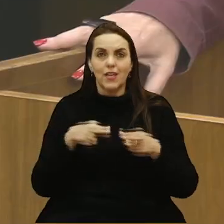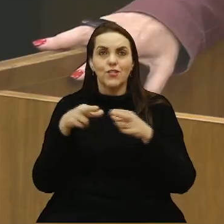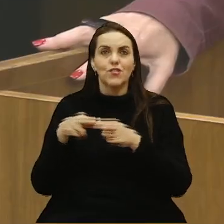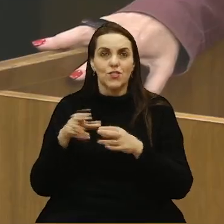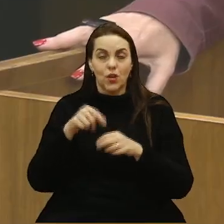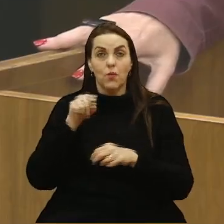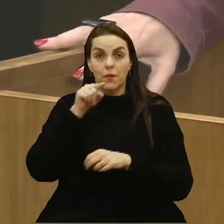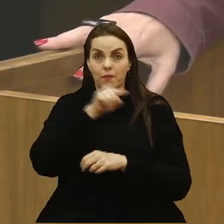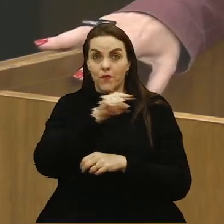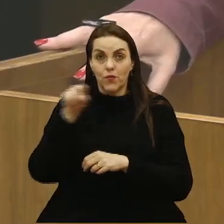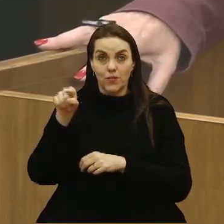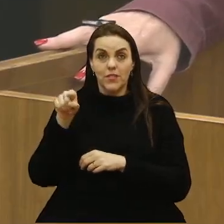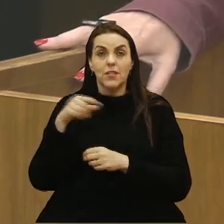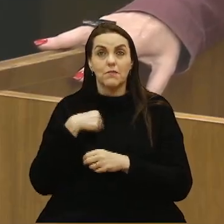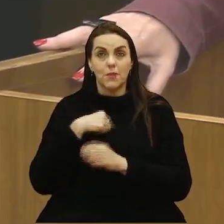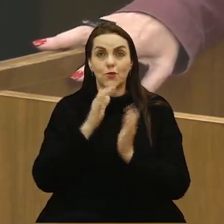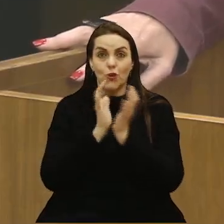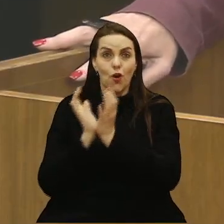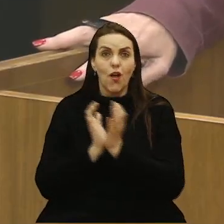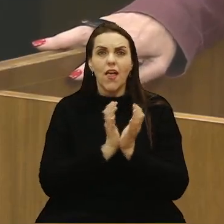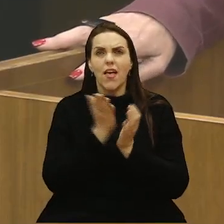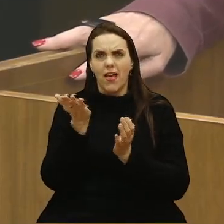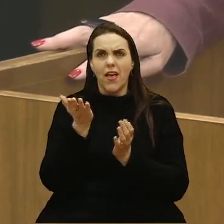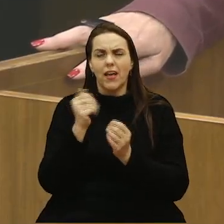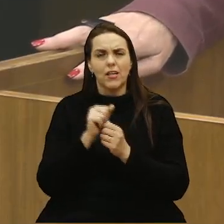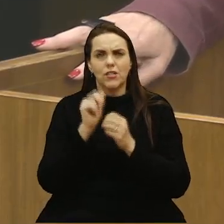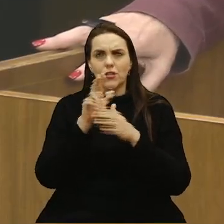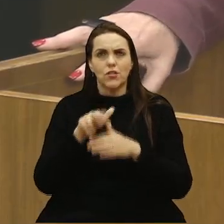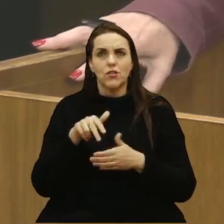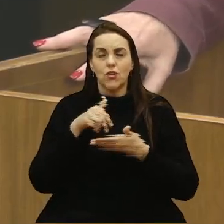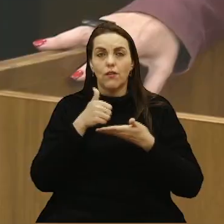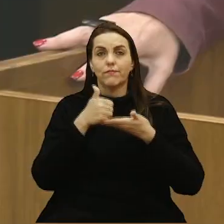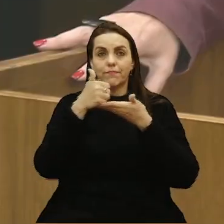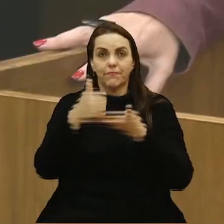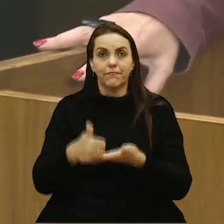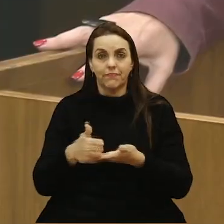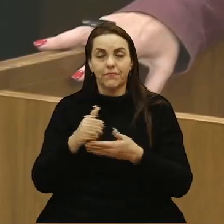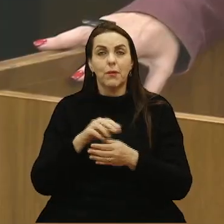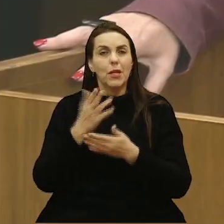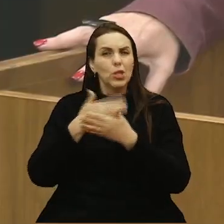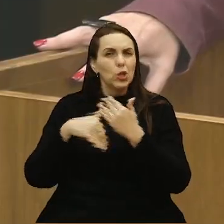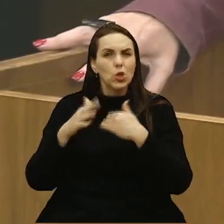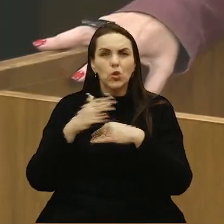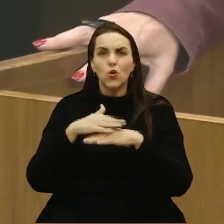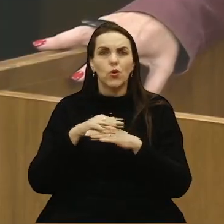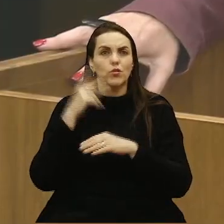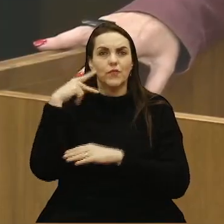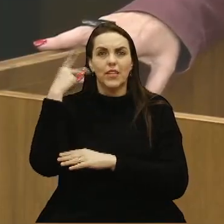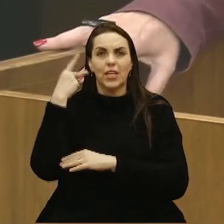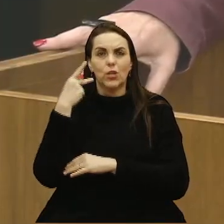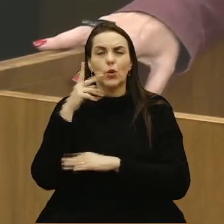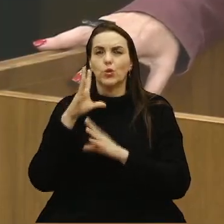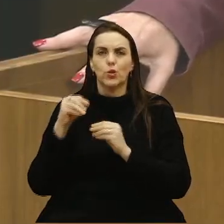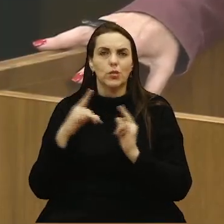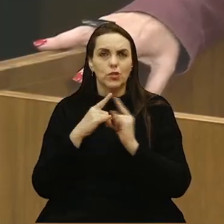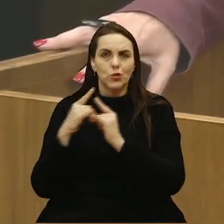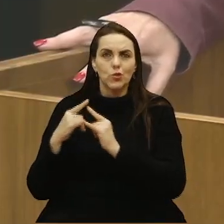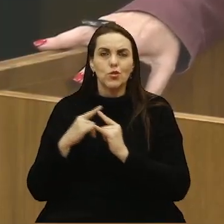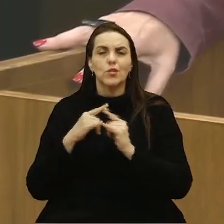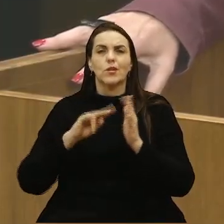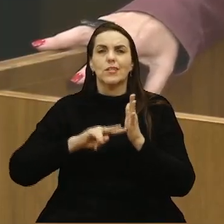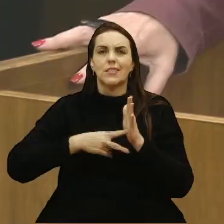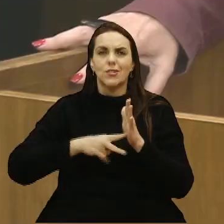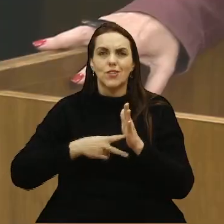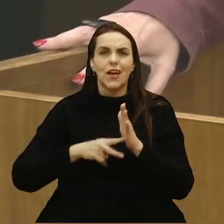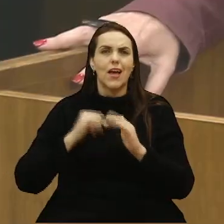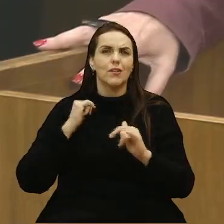para vocês, para os meus colegas, não só da frente parlamentar, mas todos os vereadores, todas as entidades, todos os sindicatos, todos